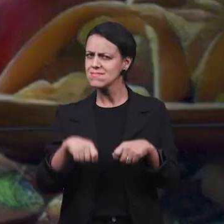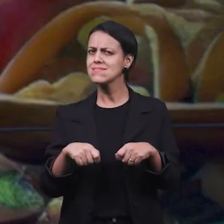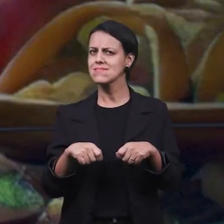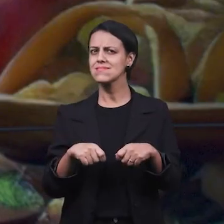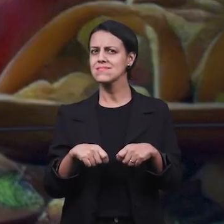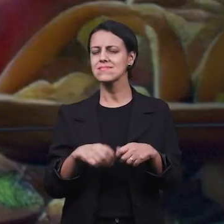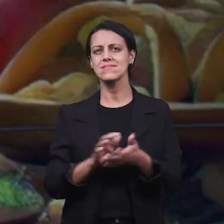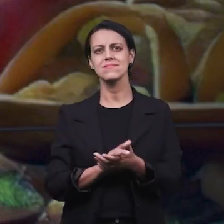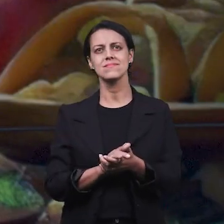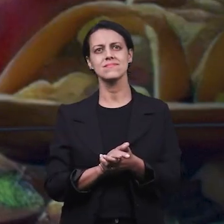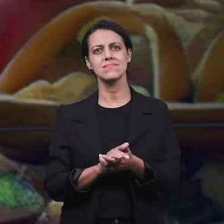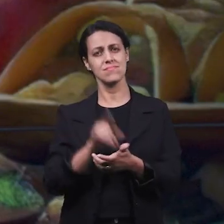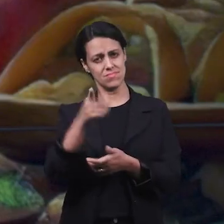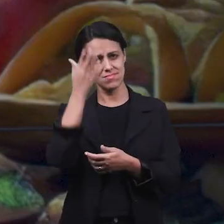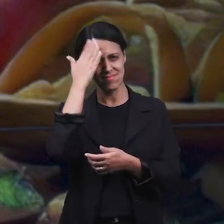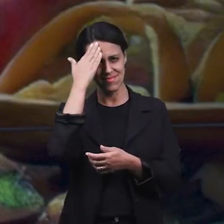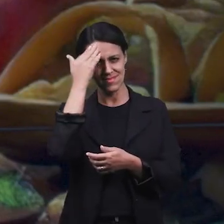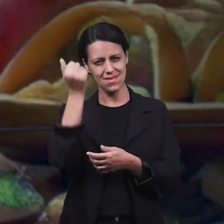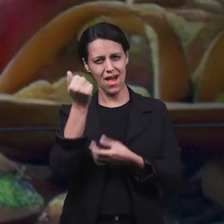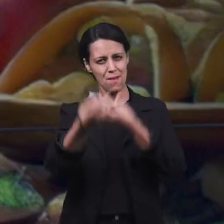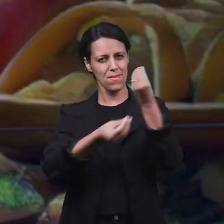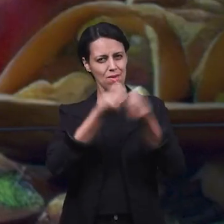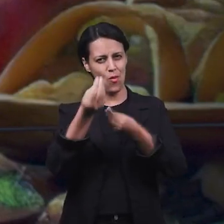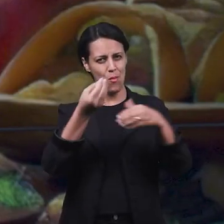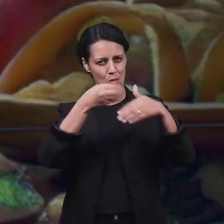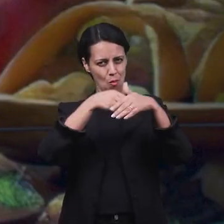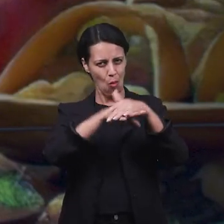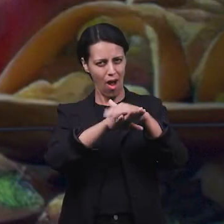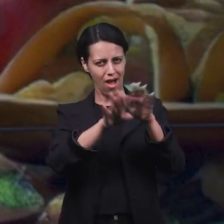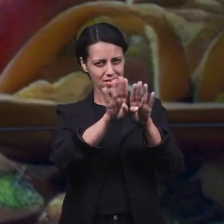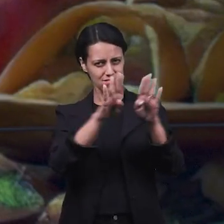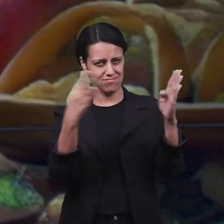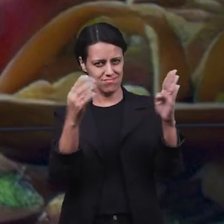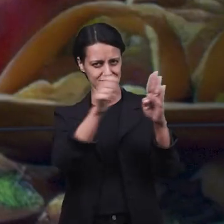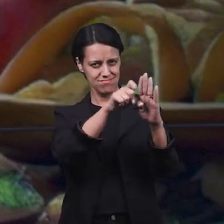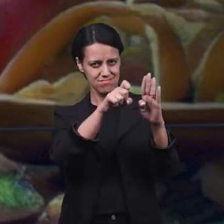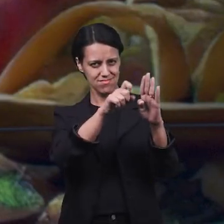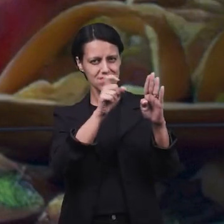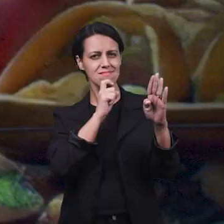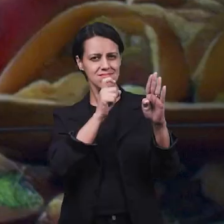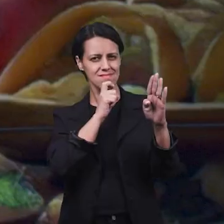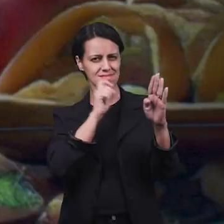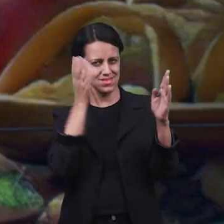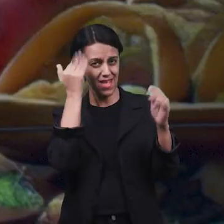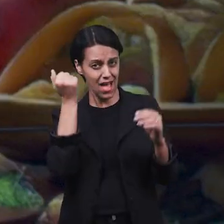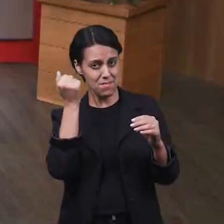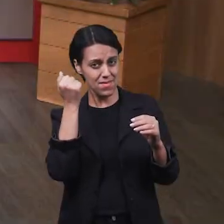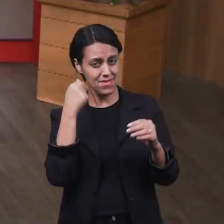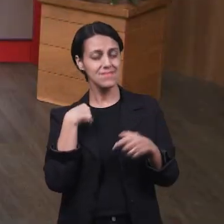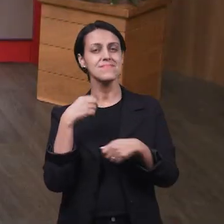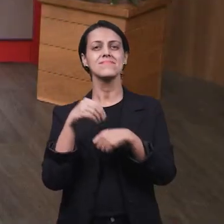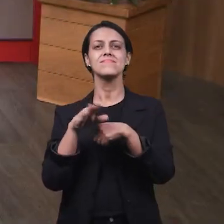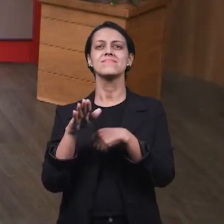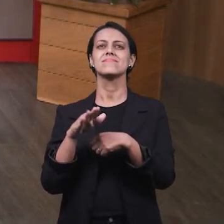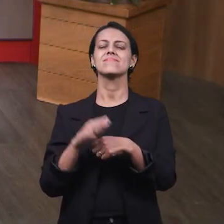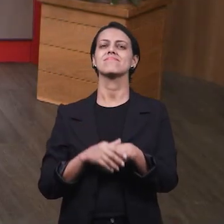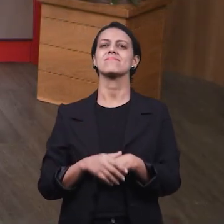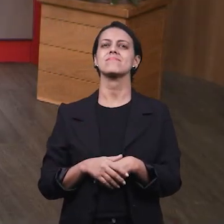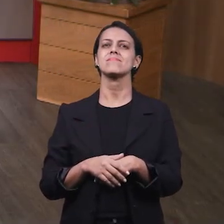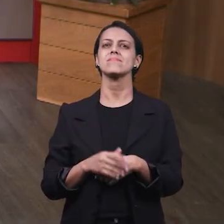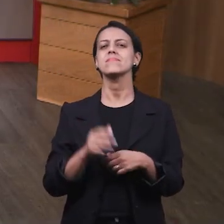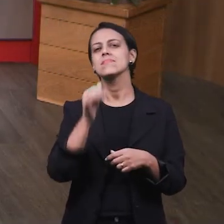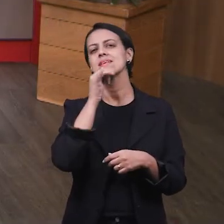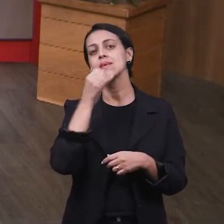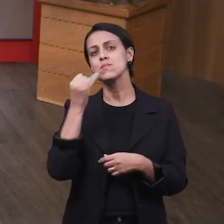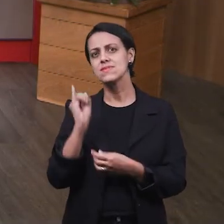E você, sabe como armazenar corretamente na geladeira? Então vamos a algumas dicas. Não coloque